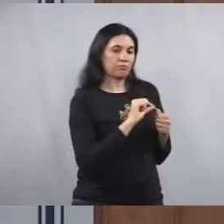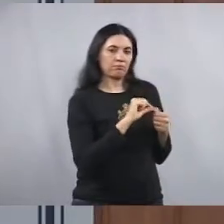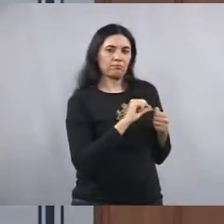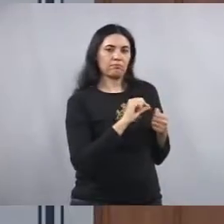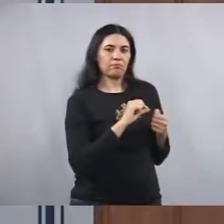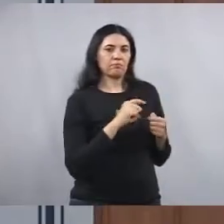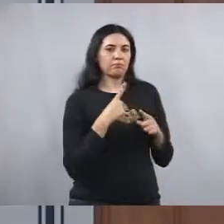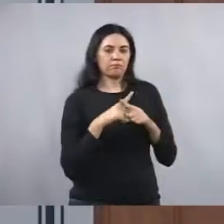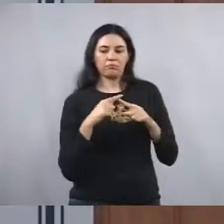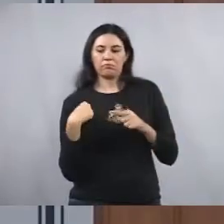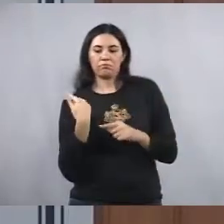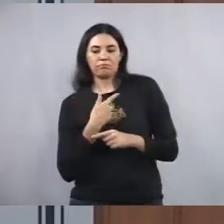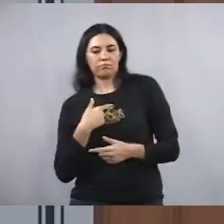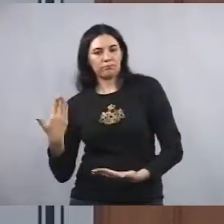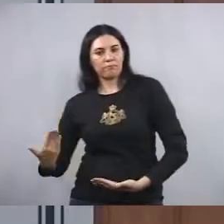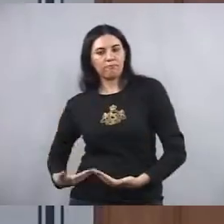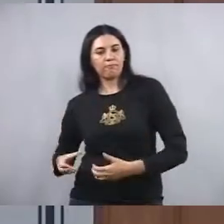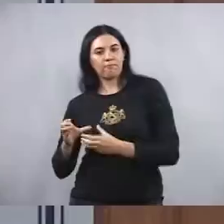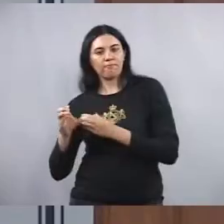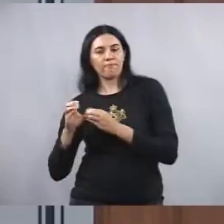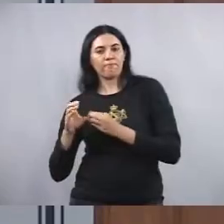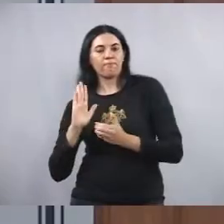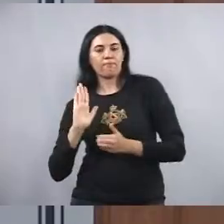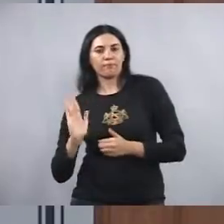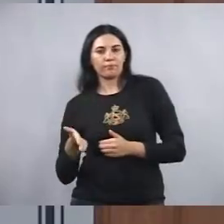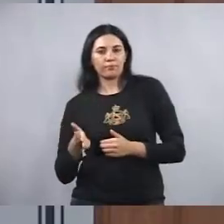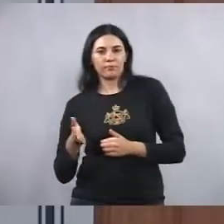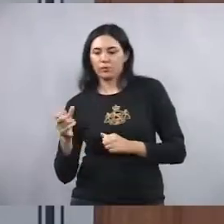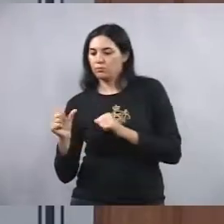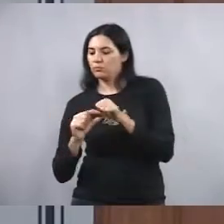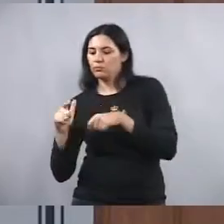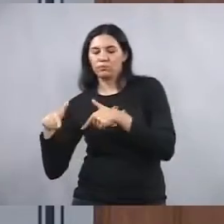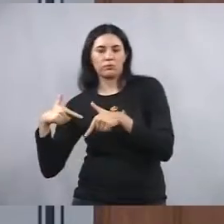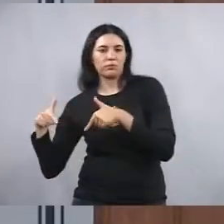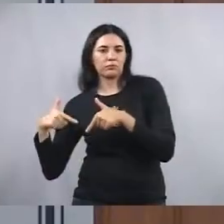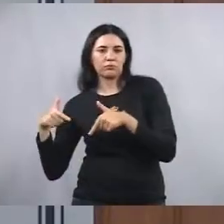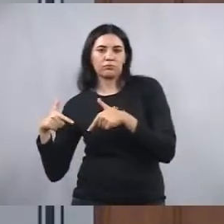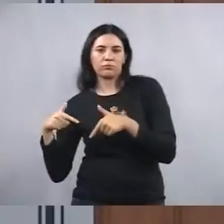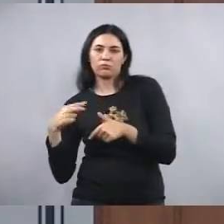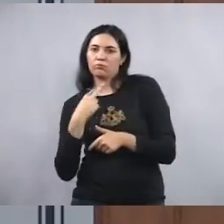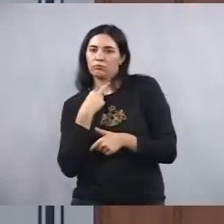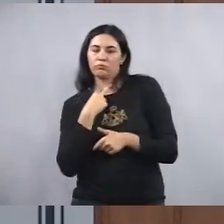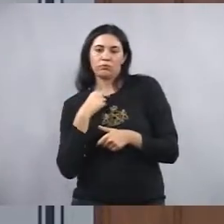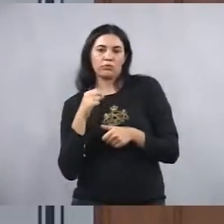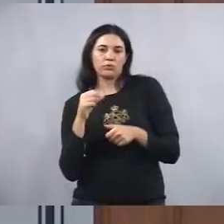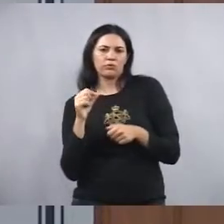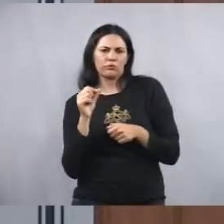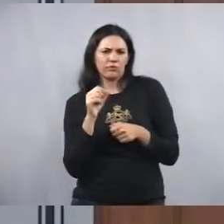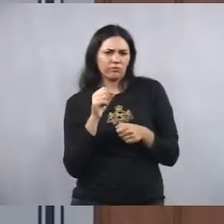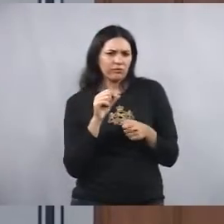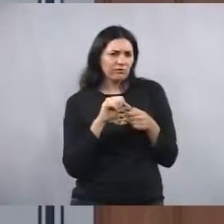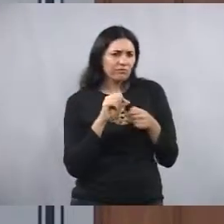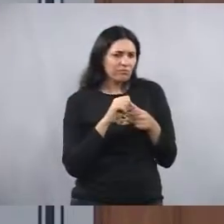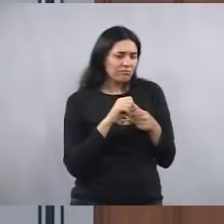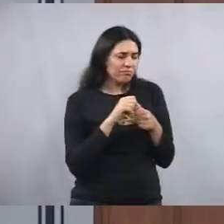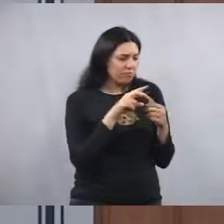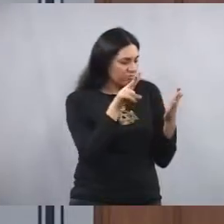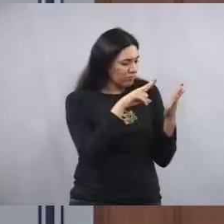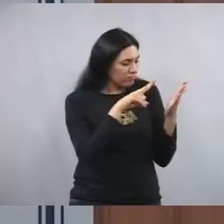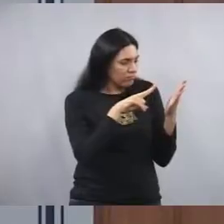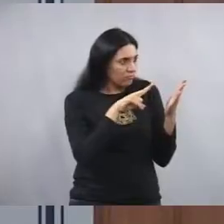é porque os nossos servidores concursados não são não são capazes de fazer um auxílio de leitura